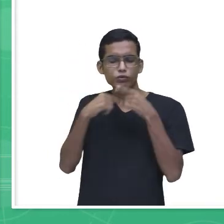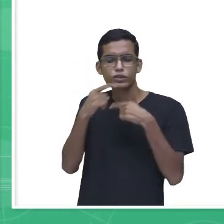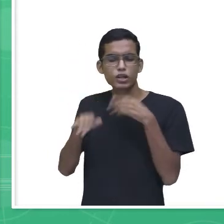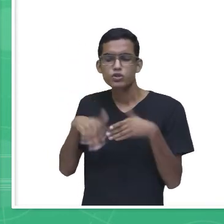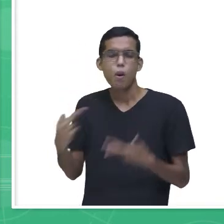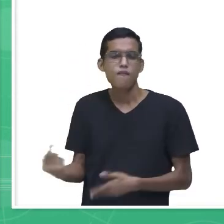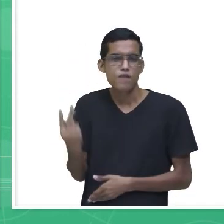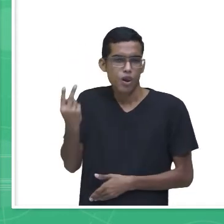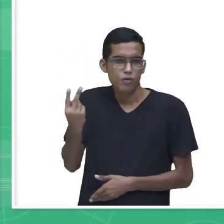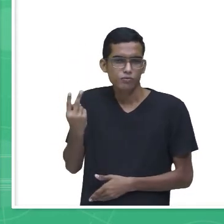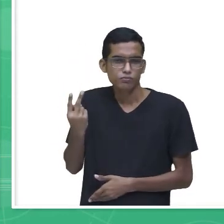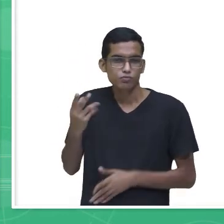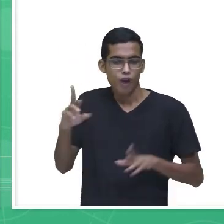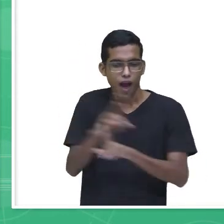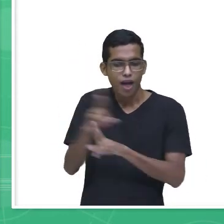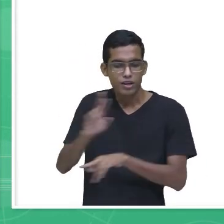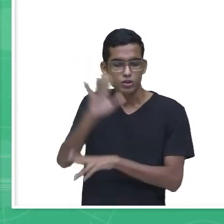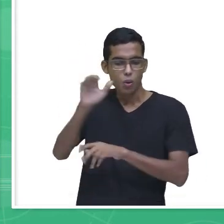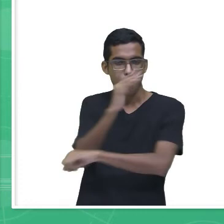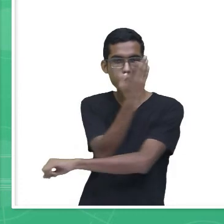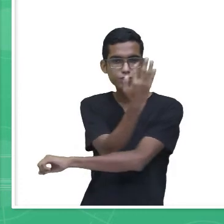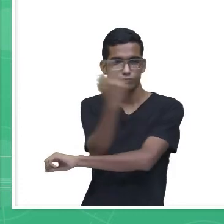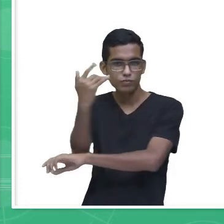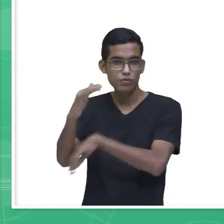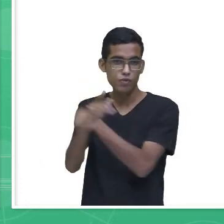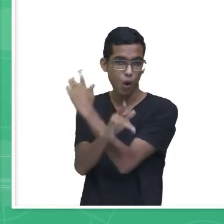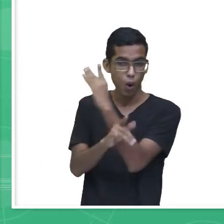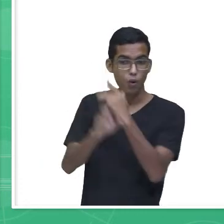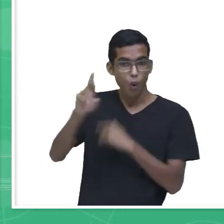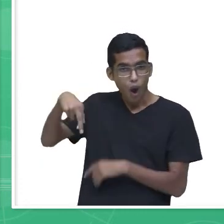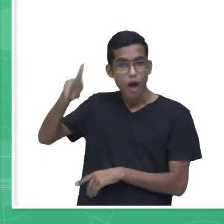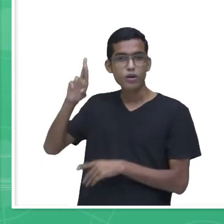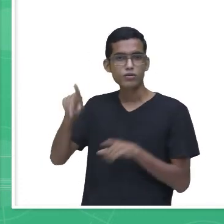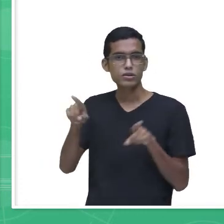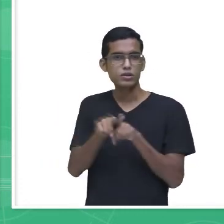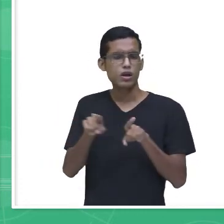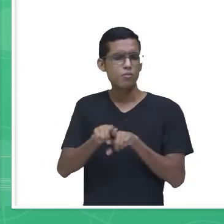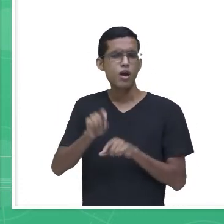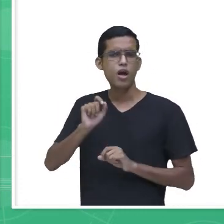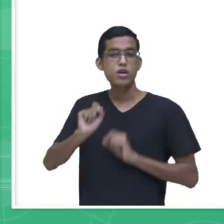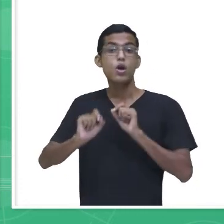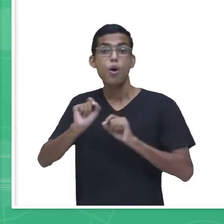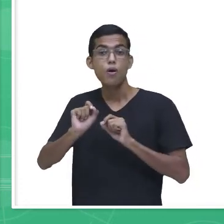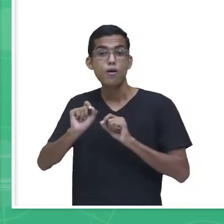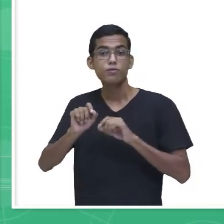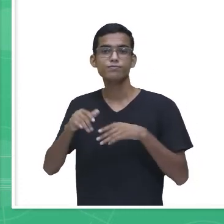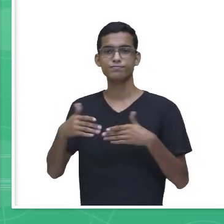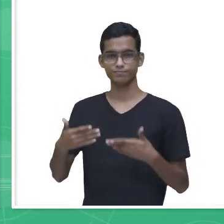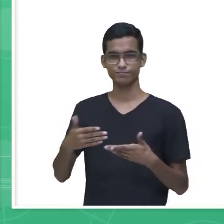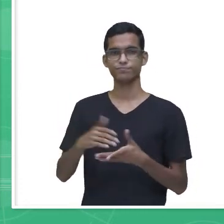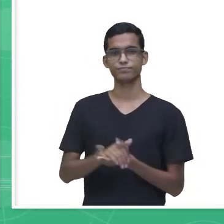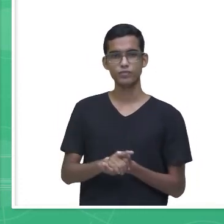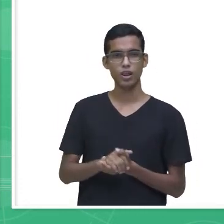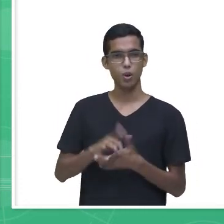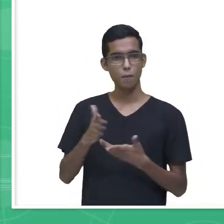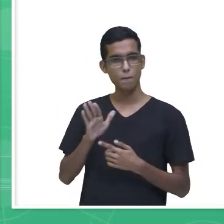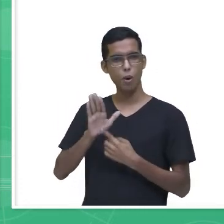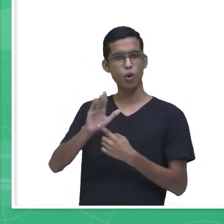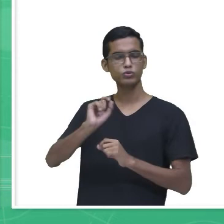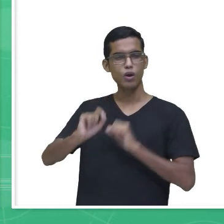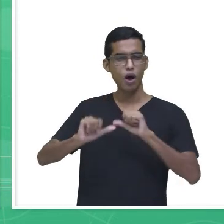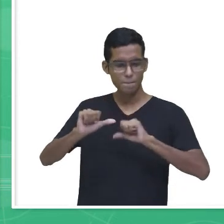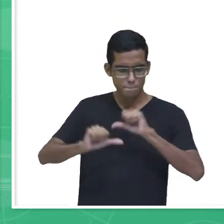com a natureza. O racionalismo e o que, né? Demonstram essa mudança. O